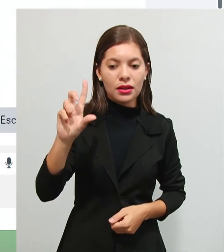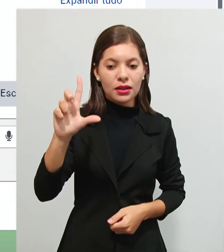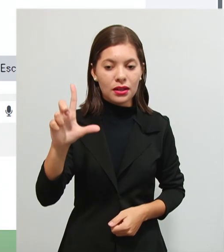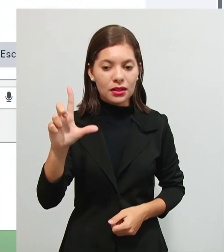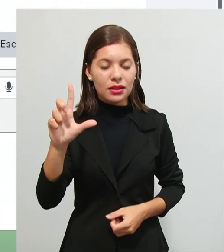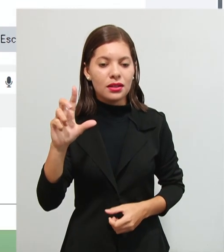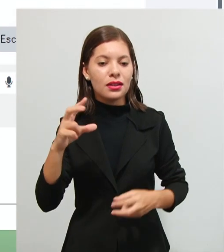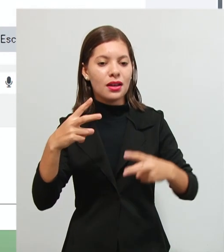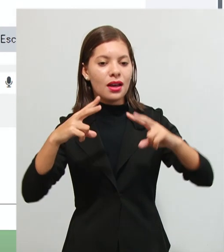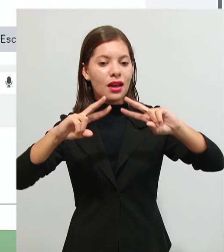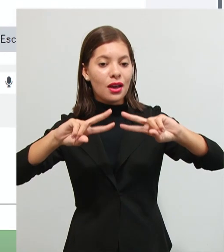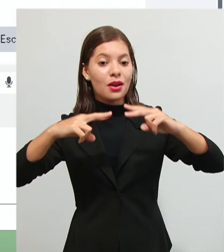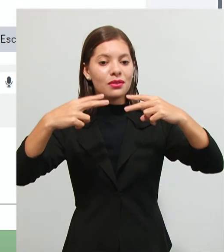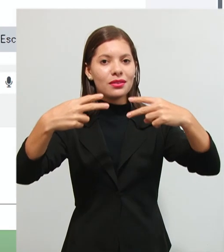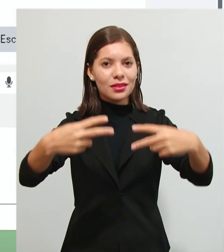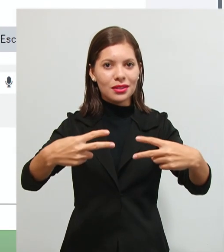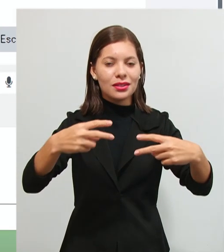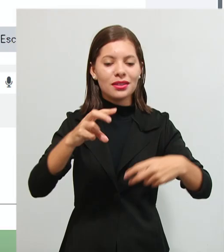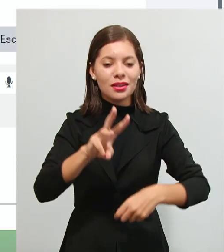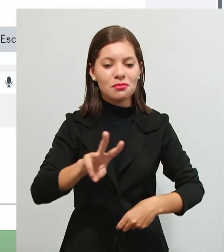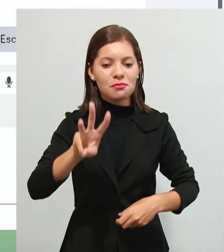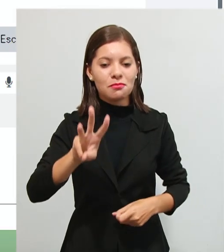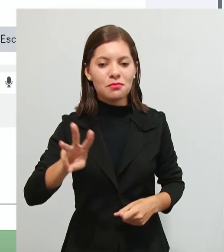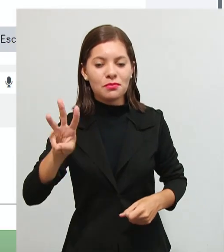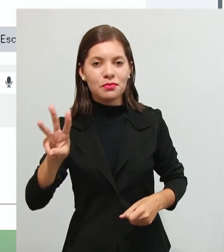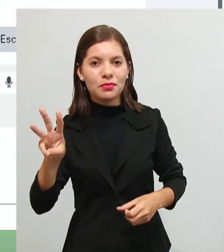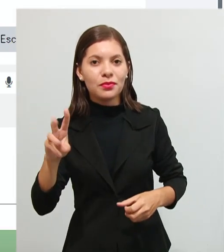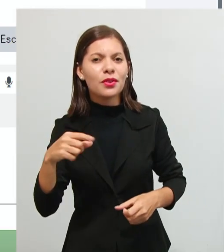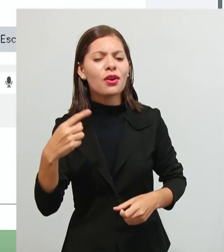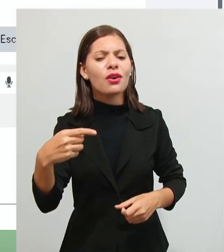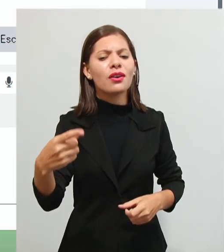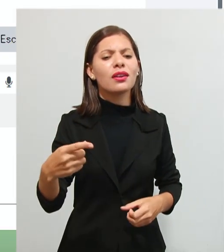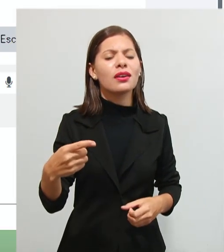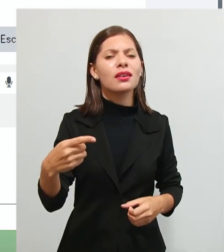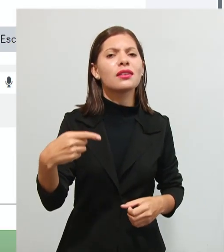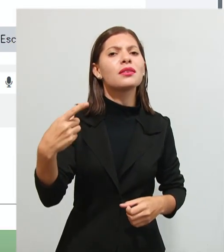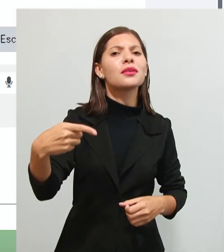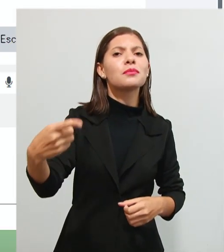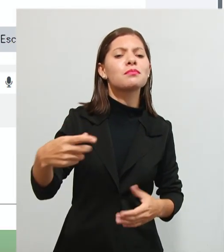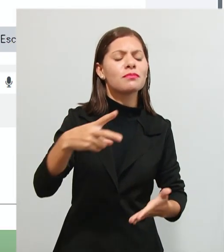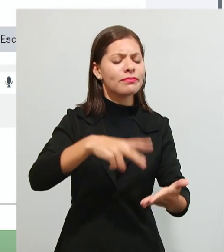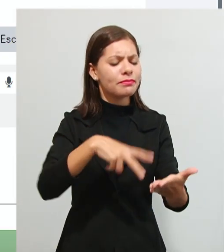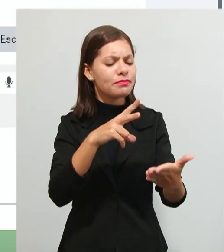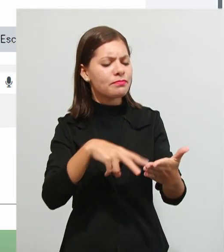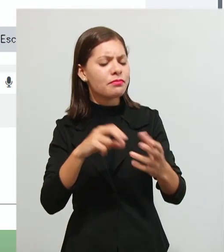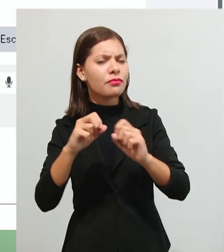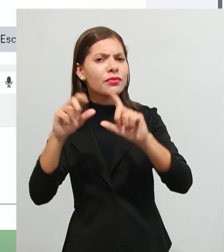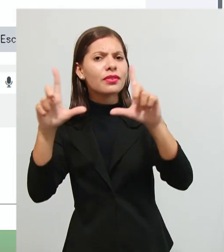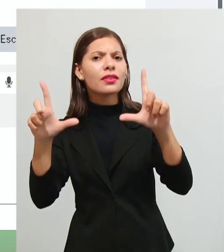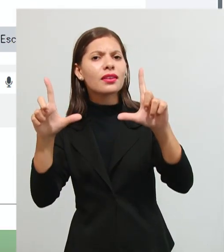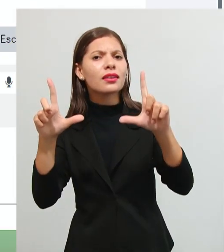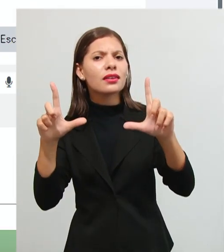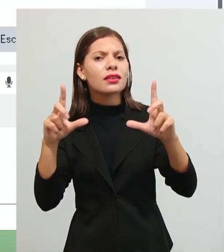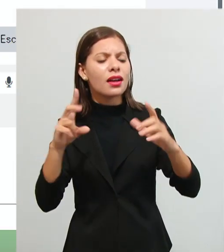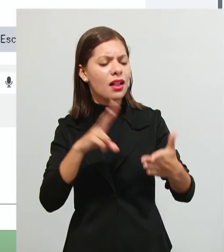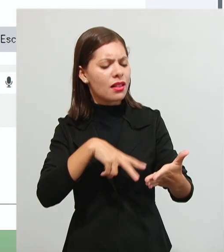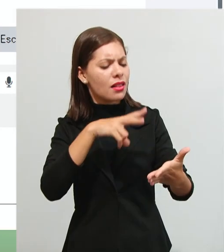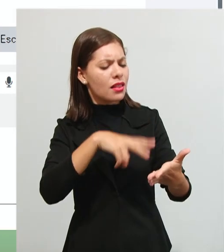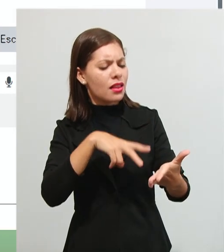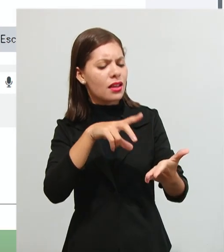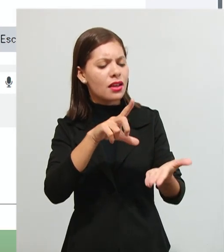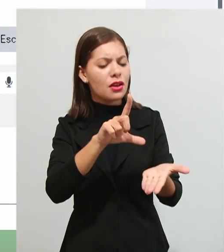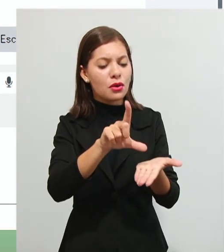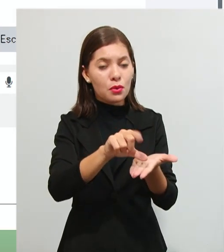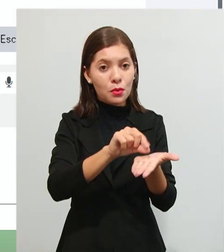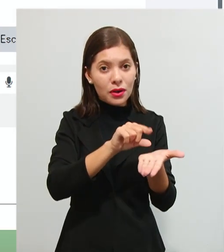é o link. Então digamos que eu queira, olha, depois de você ler esse slide, leia um artigo e eu quero colocar